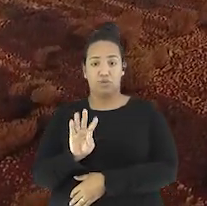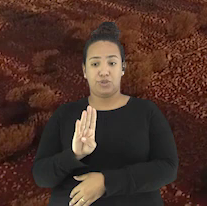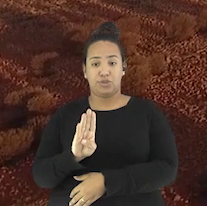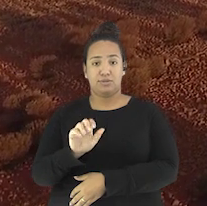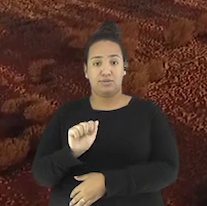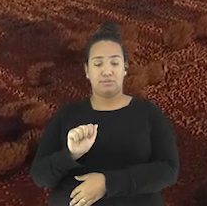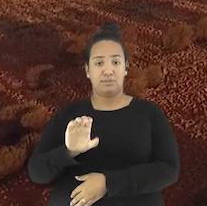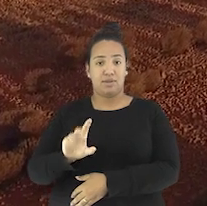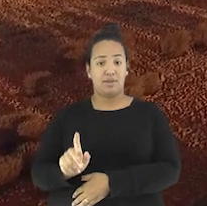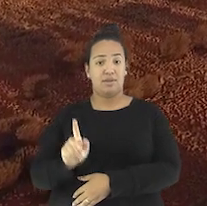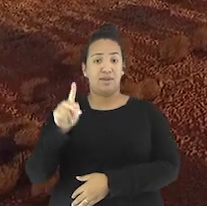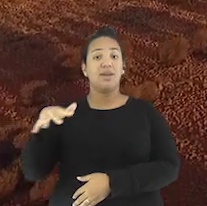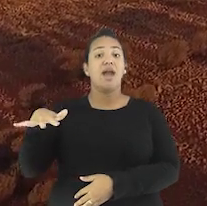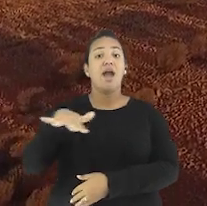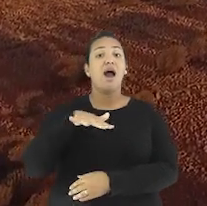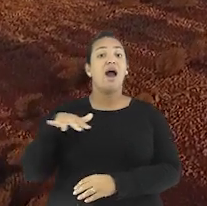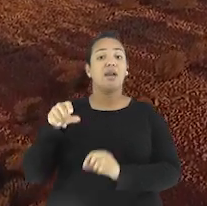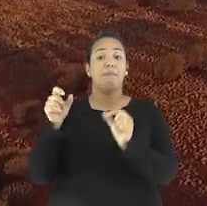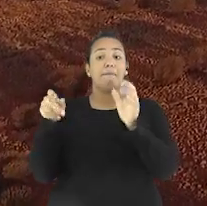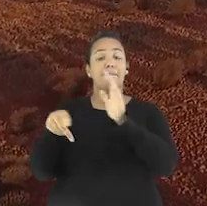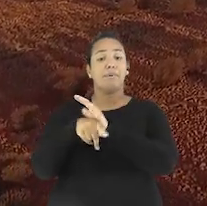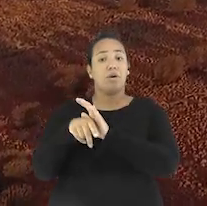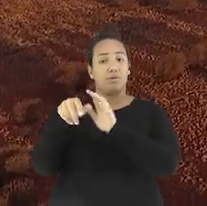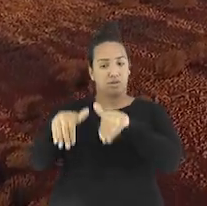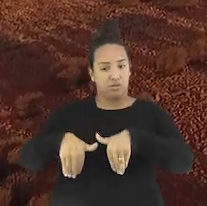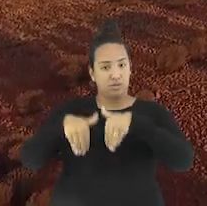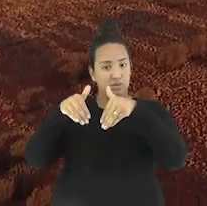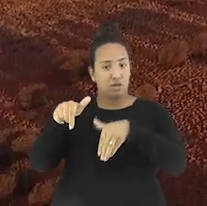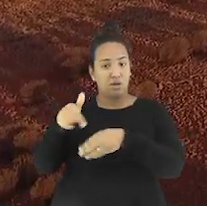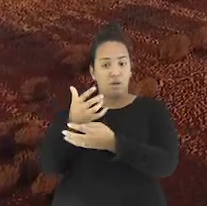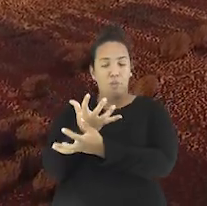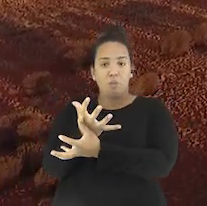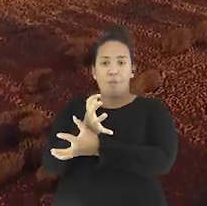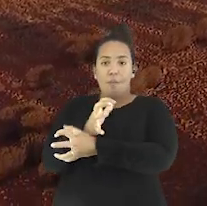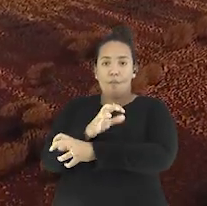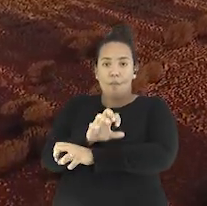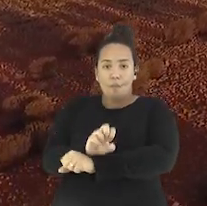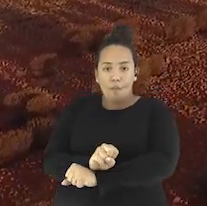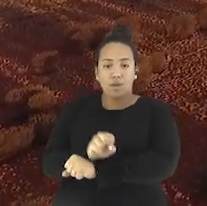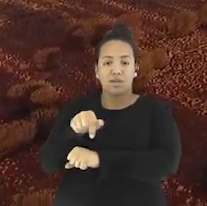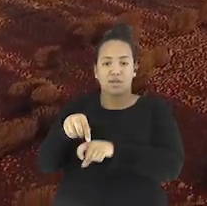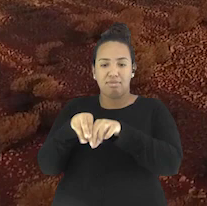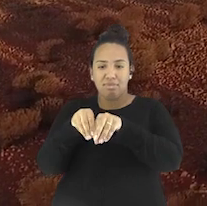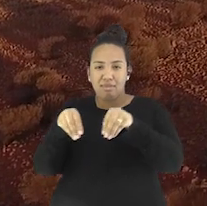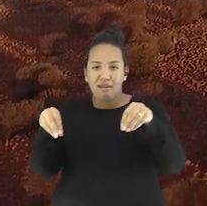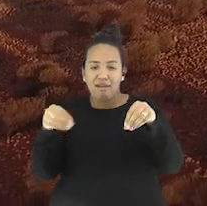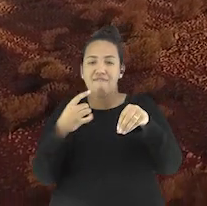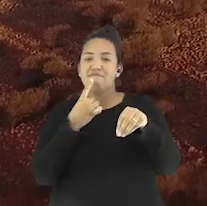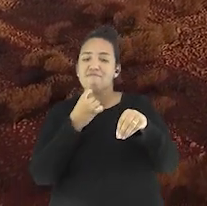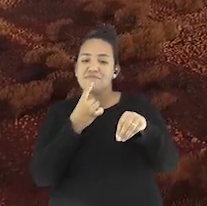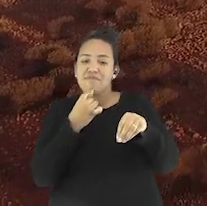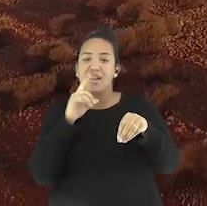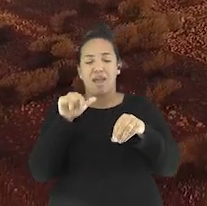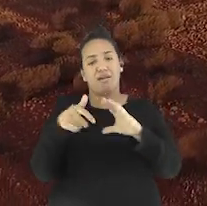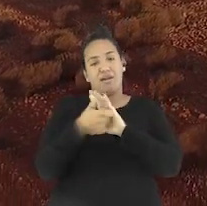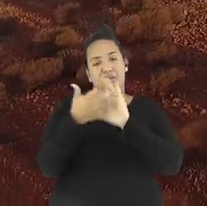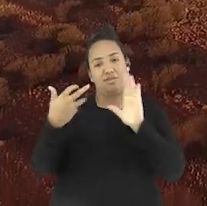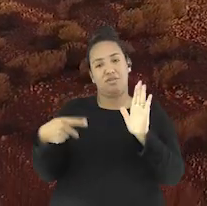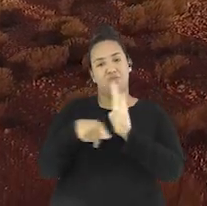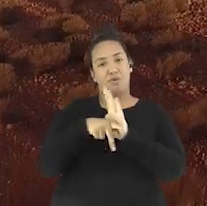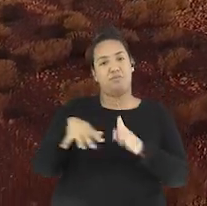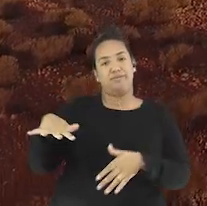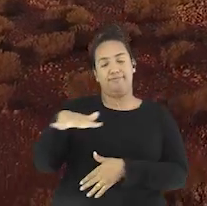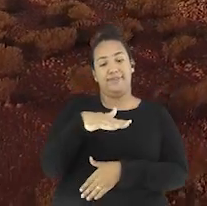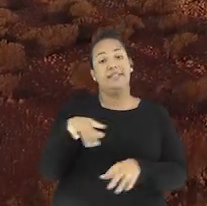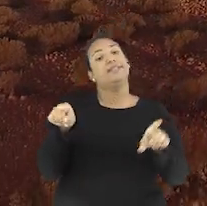regiões desérticas australianas com clima seco e árido e com a presença de terra bem avermelhada, que é a característica da região.